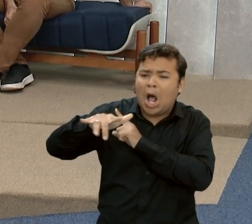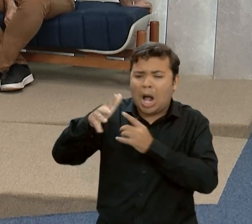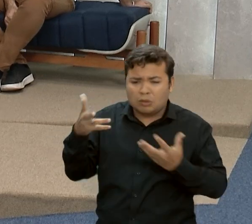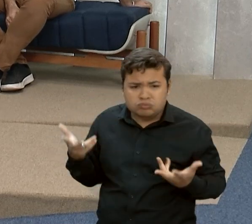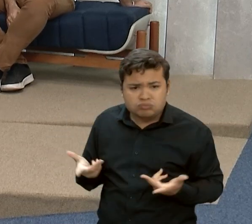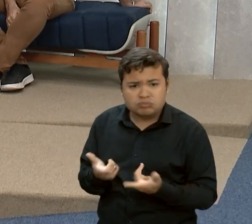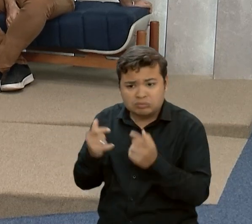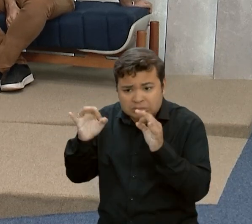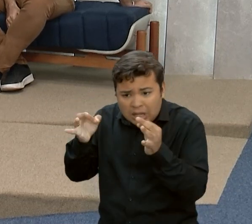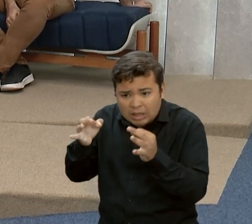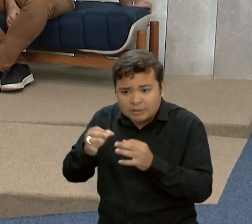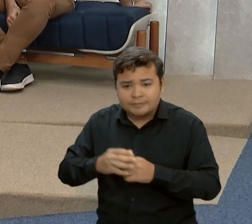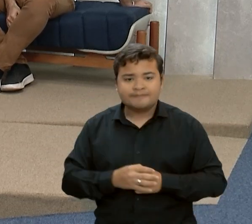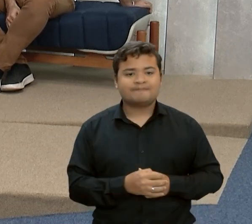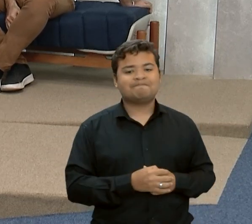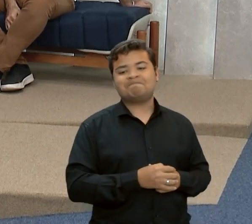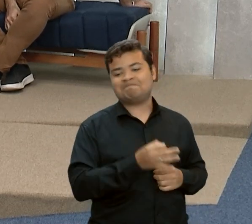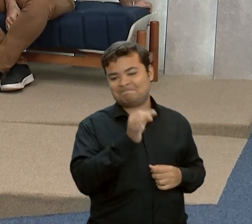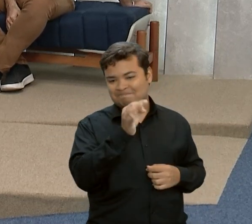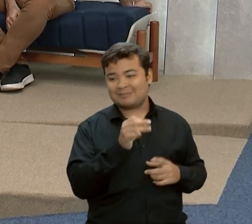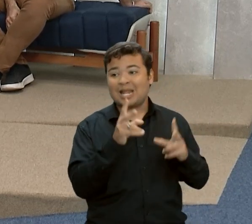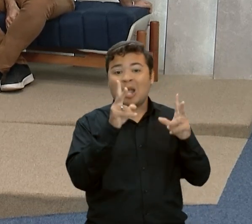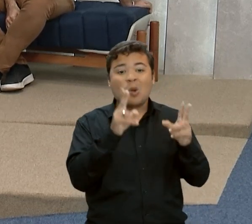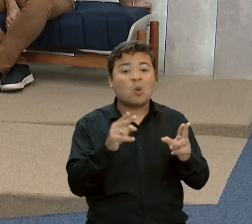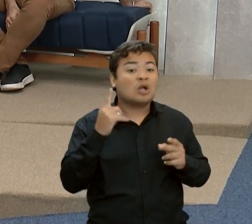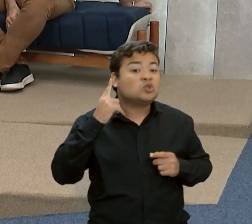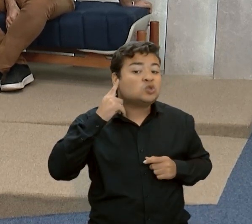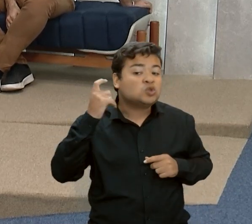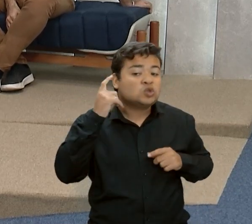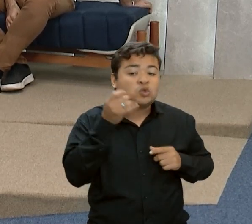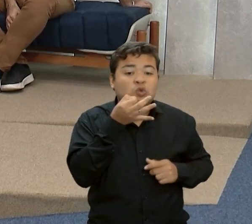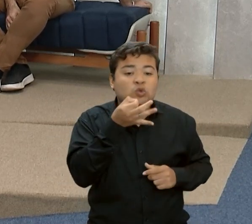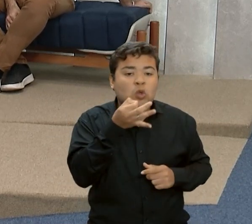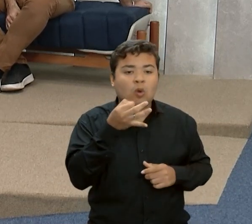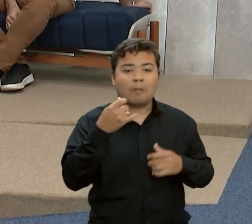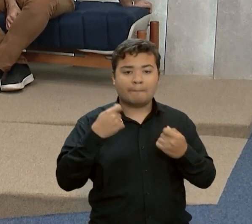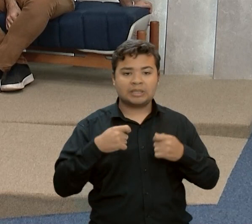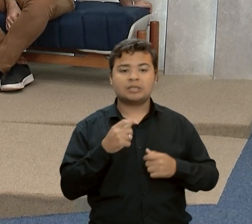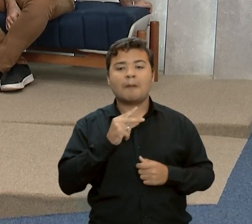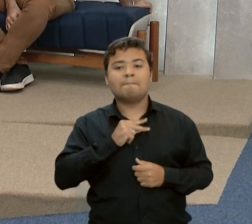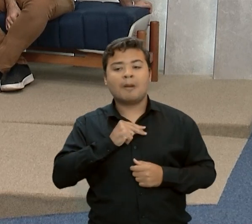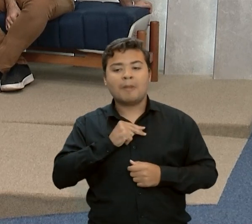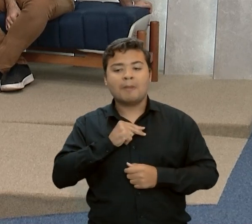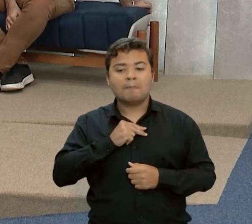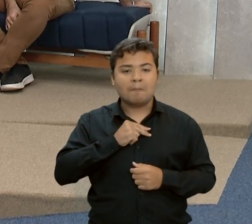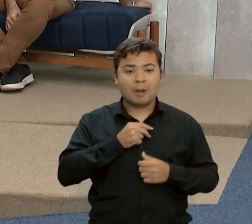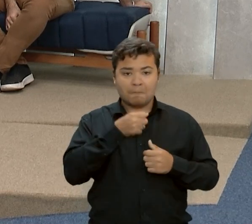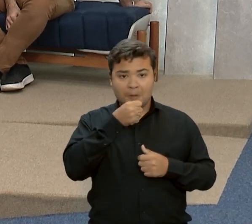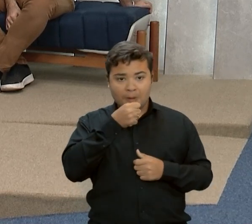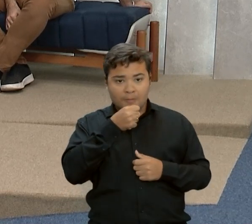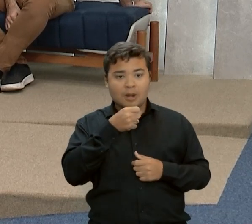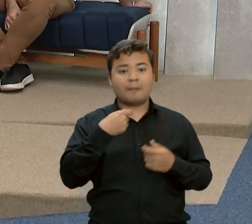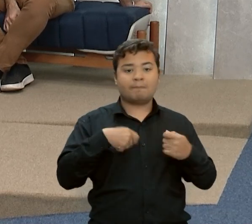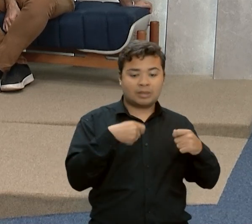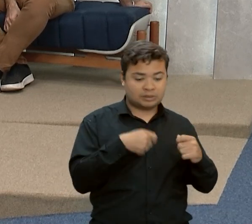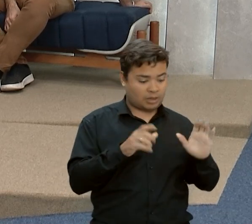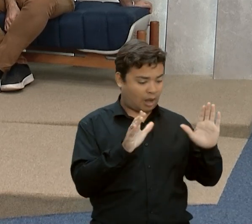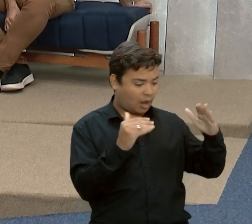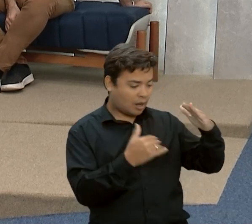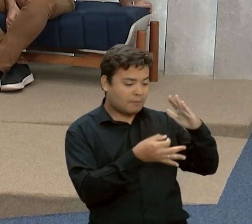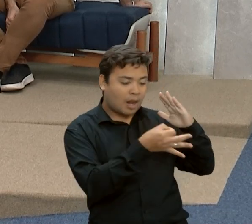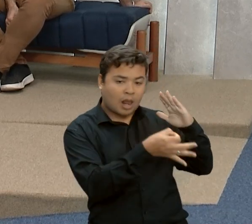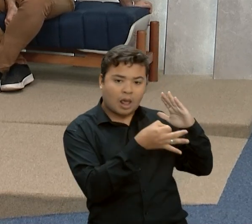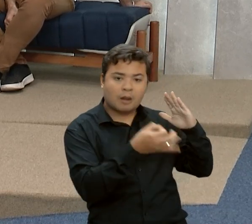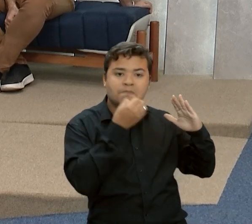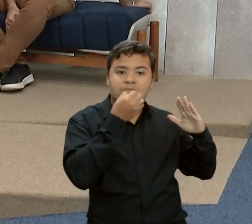né? Você precisa ter os microfones bons, a caixa de som boa, a captação boa, o software bom. Não